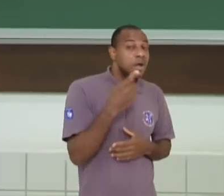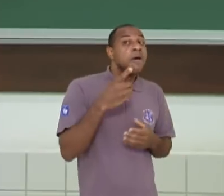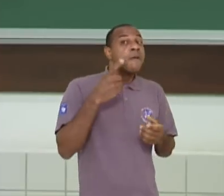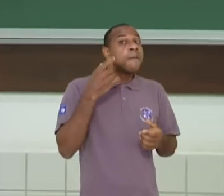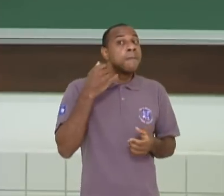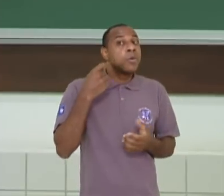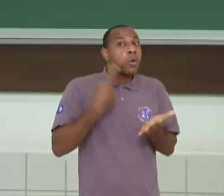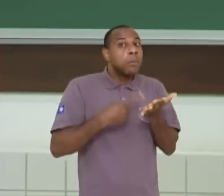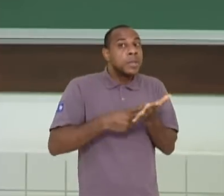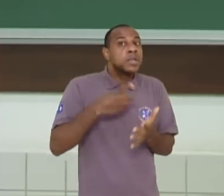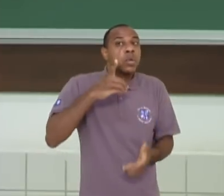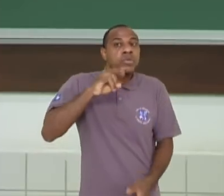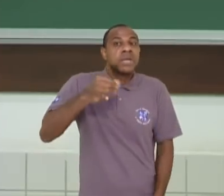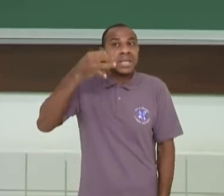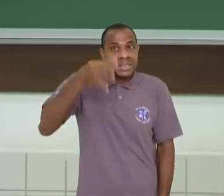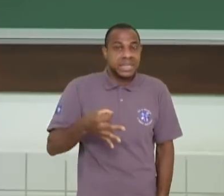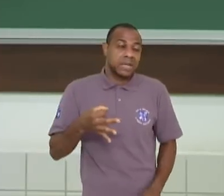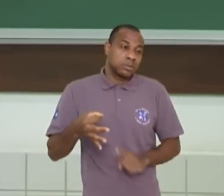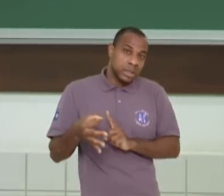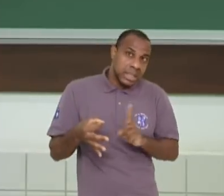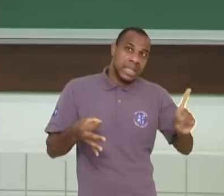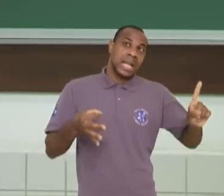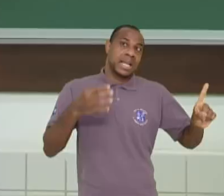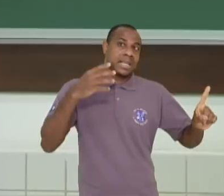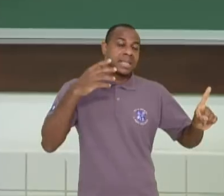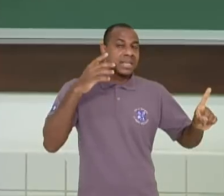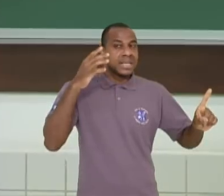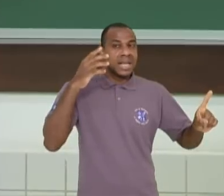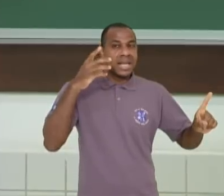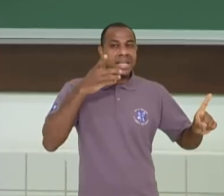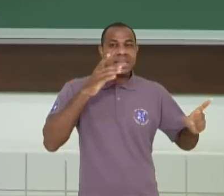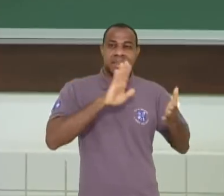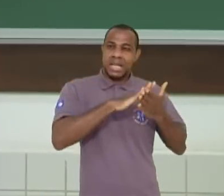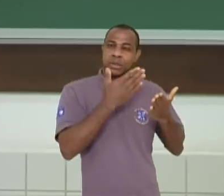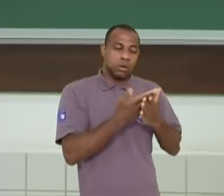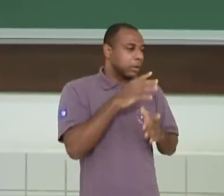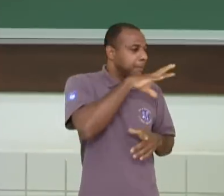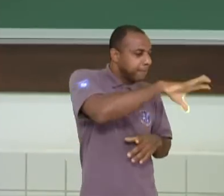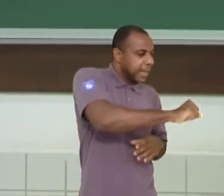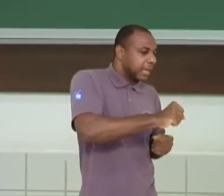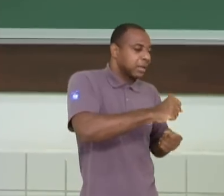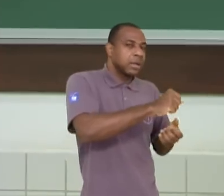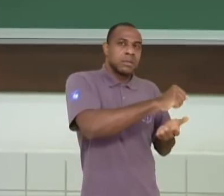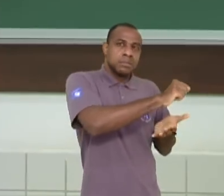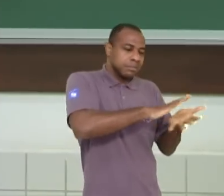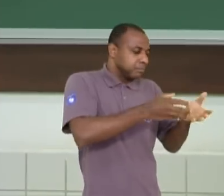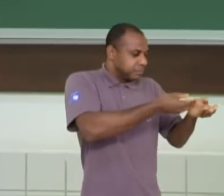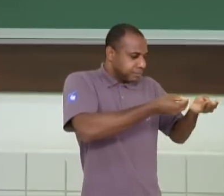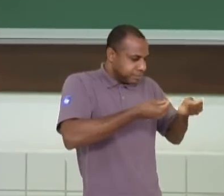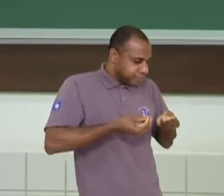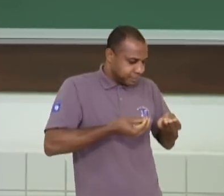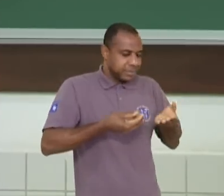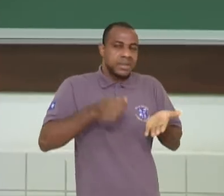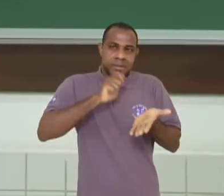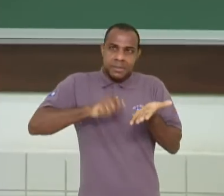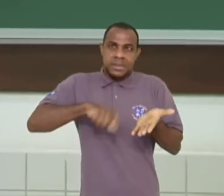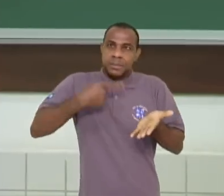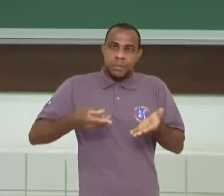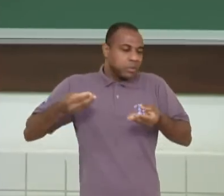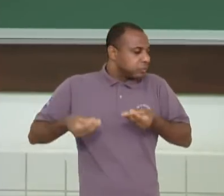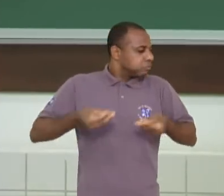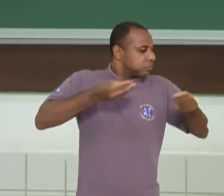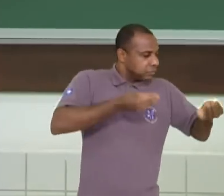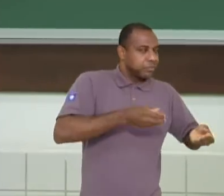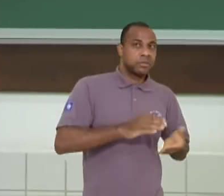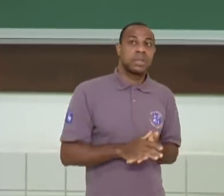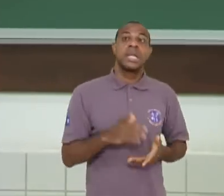lá, que tem a escala para retirada de materiais, já devolve esse material ao seu professor e mantém o contato com ele, né? Então essa interação